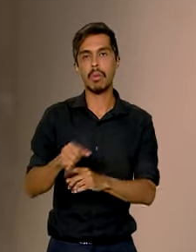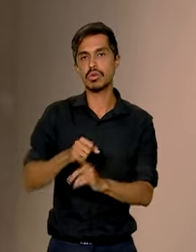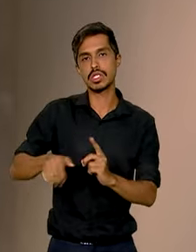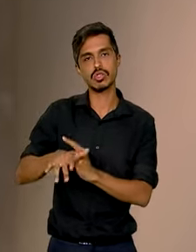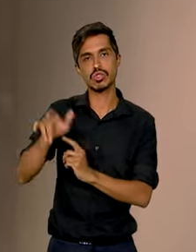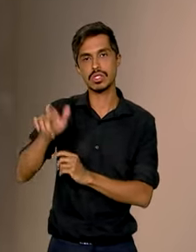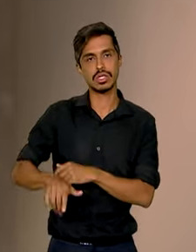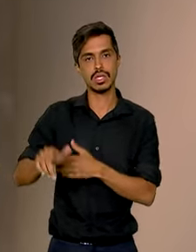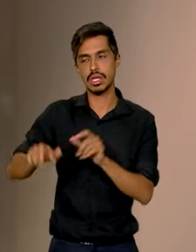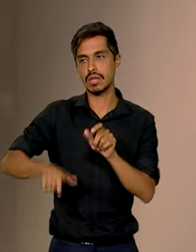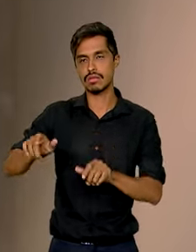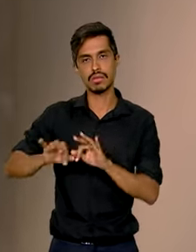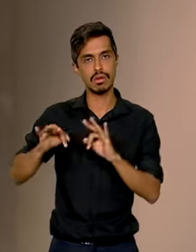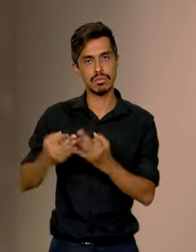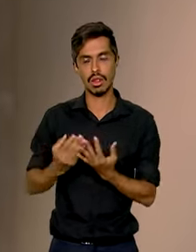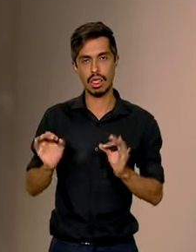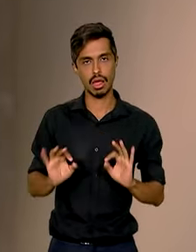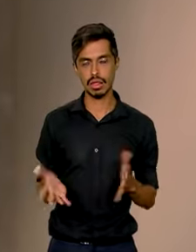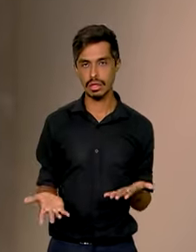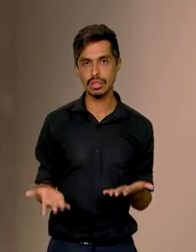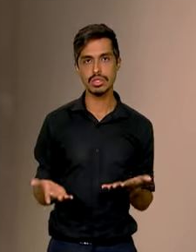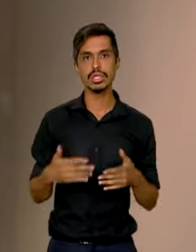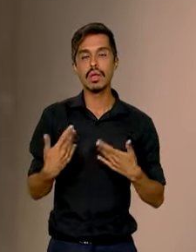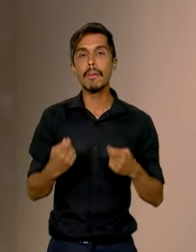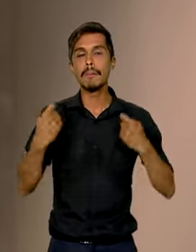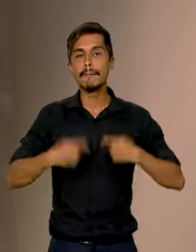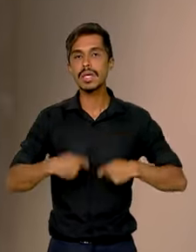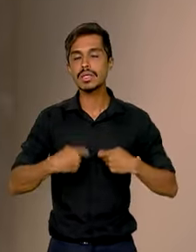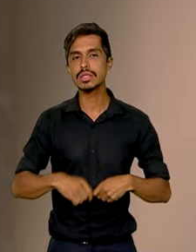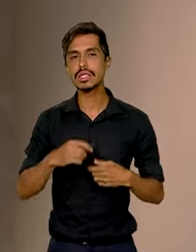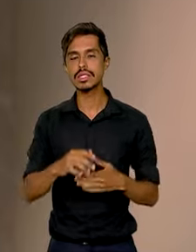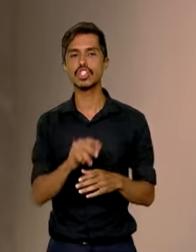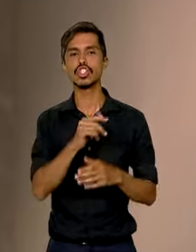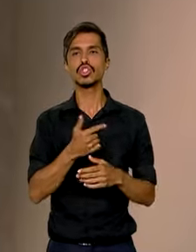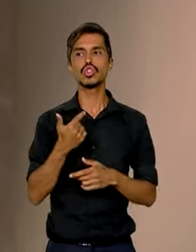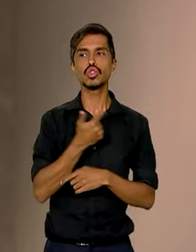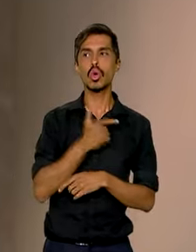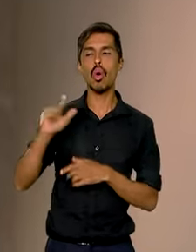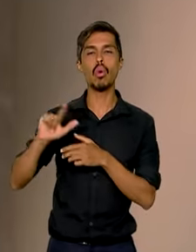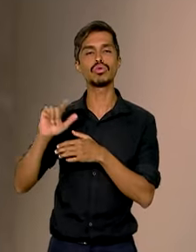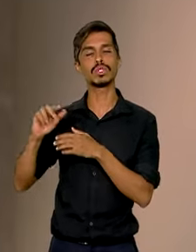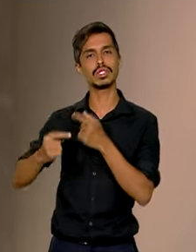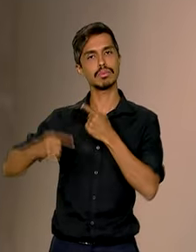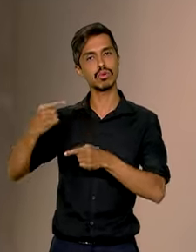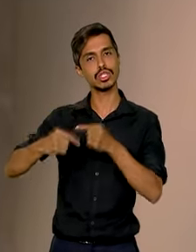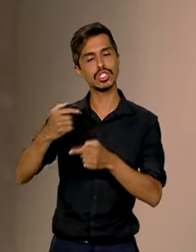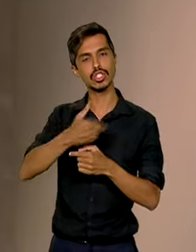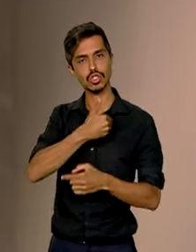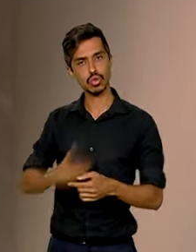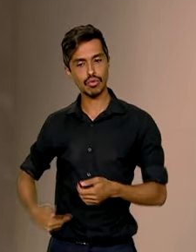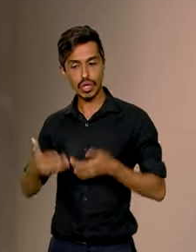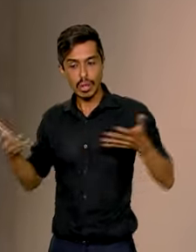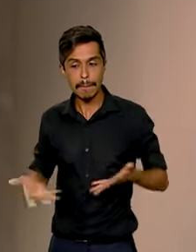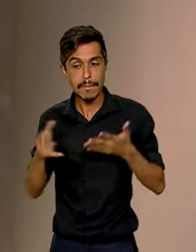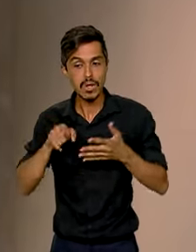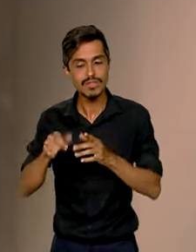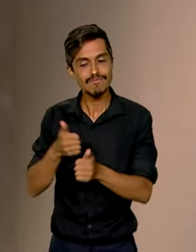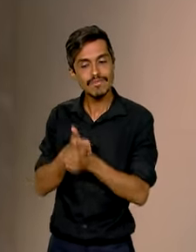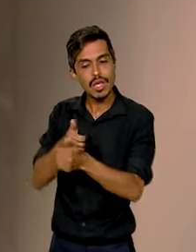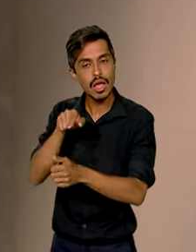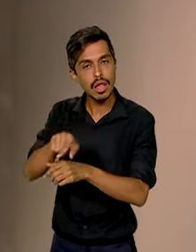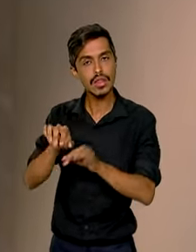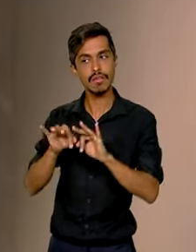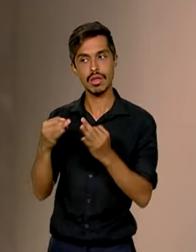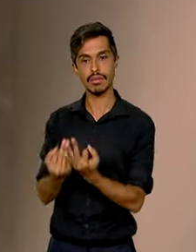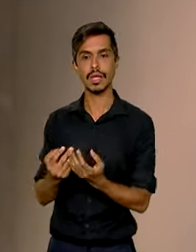socialmente essas famílias. Então, ele precisa sempre de outras políticas articuladas que cheguem perto dessas famílias. E é por isso que